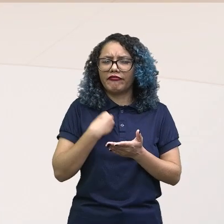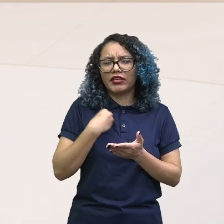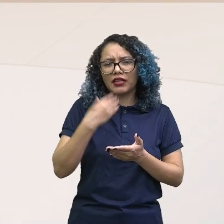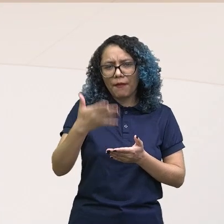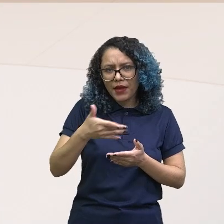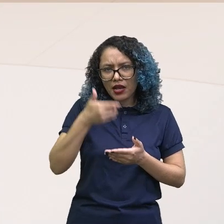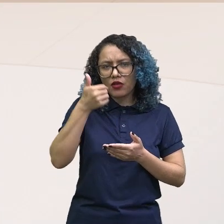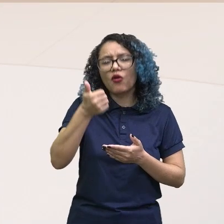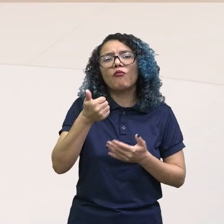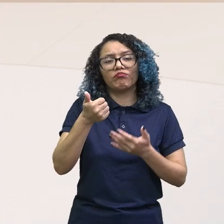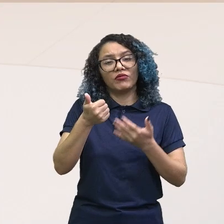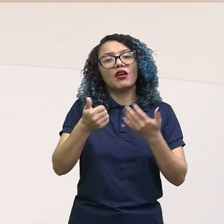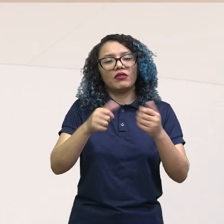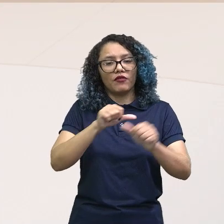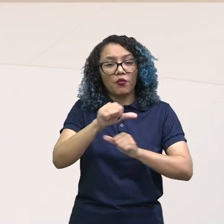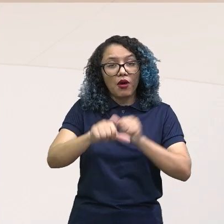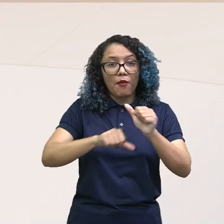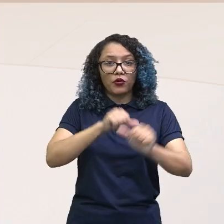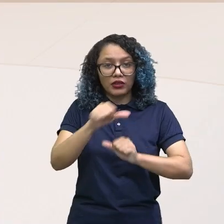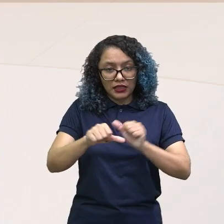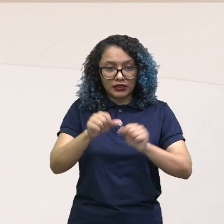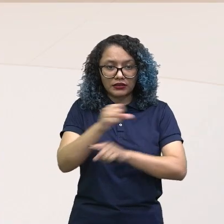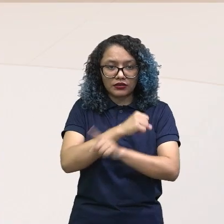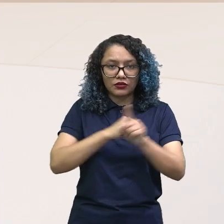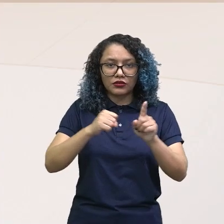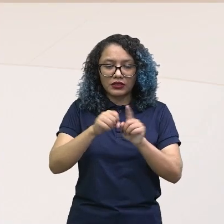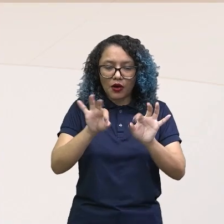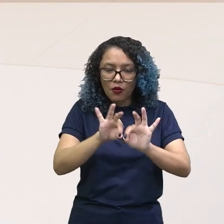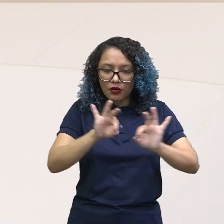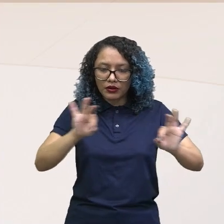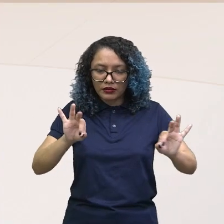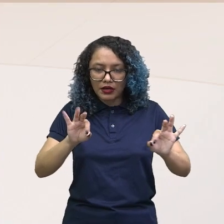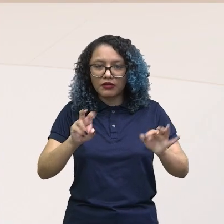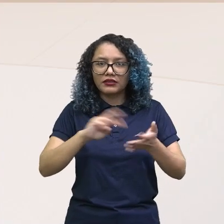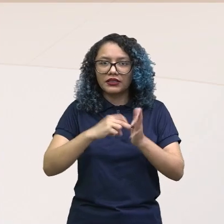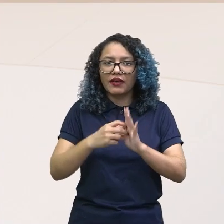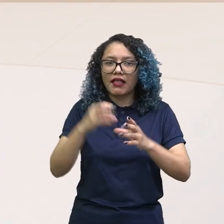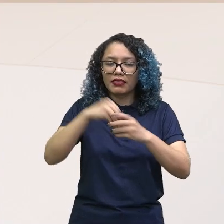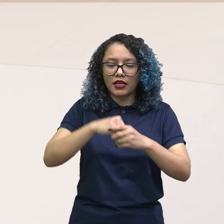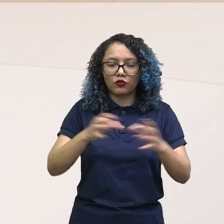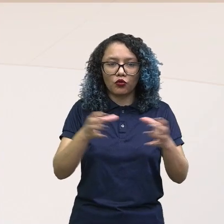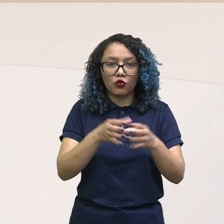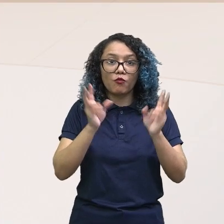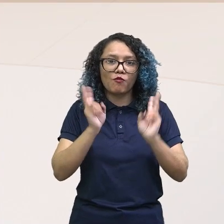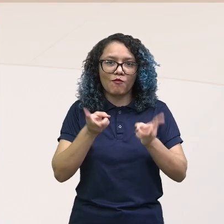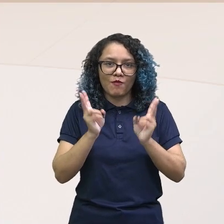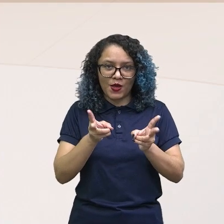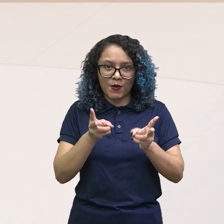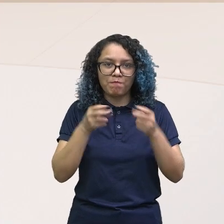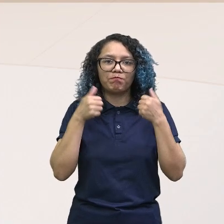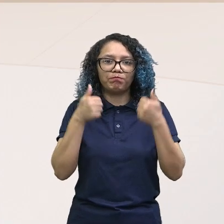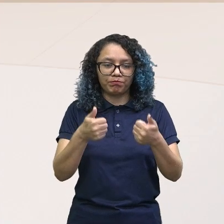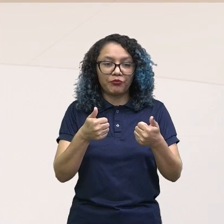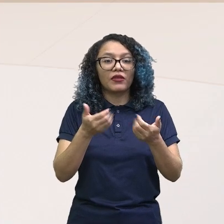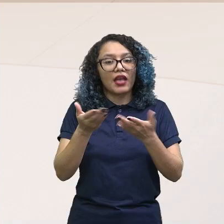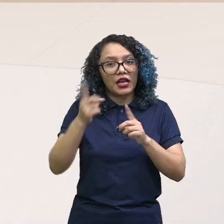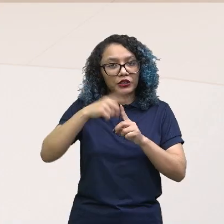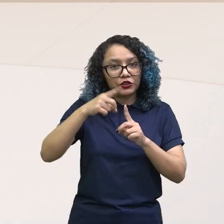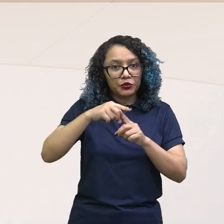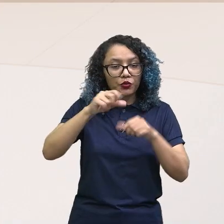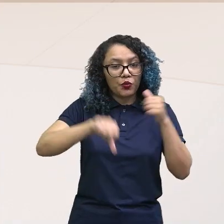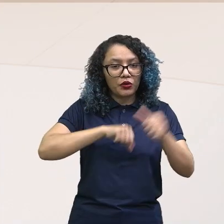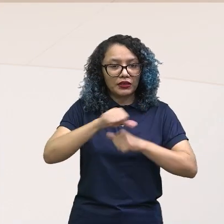uma mobilidade horizontal, isto é, se deu dentro da mesma classe, certo? Então, tipo de mobilidade